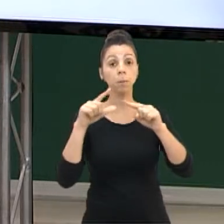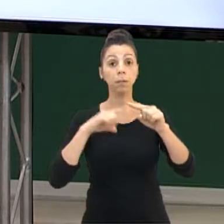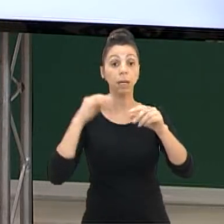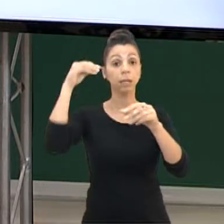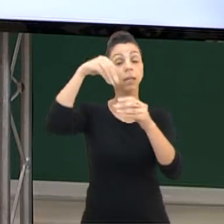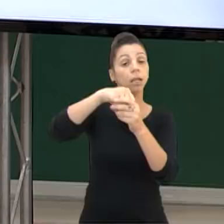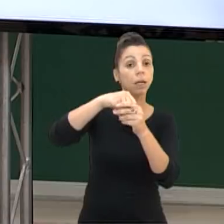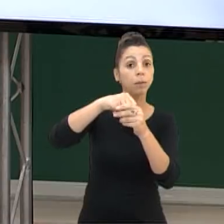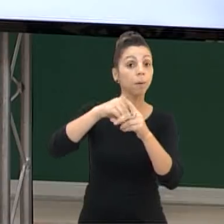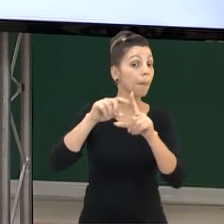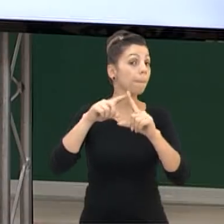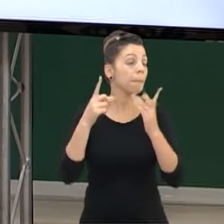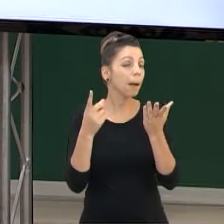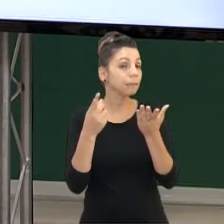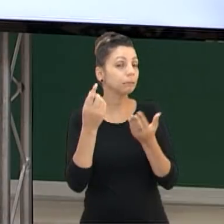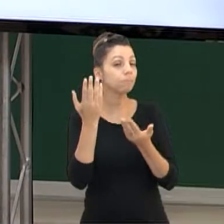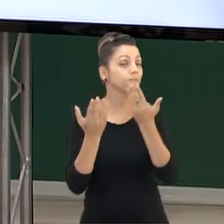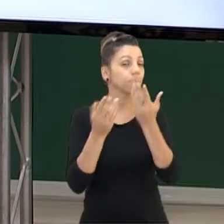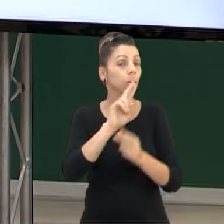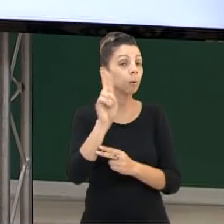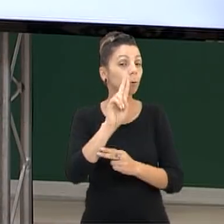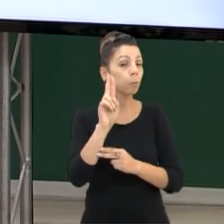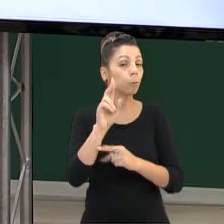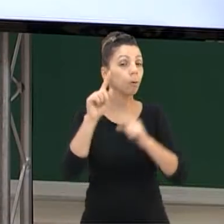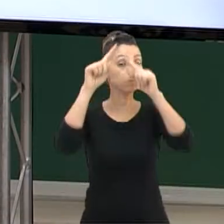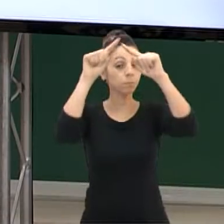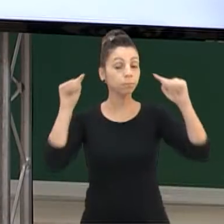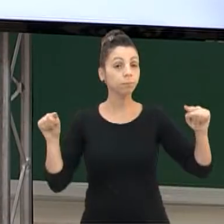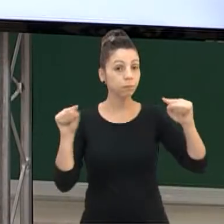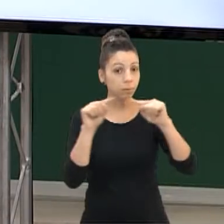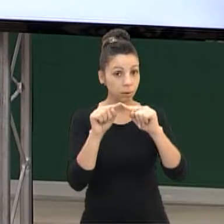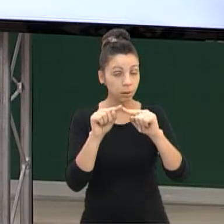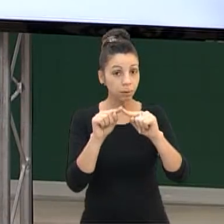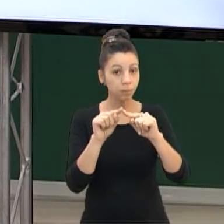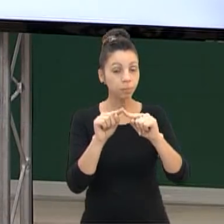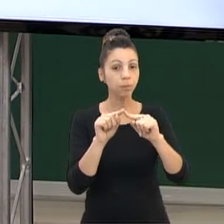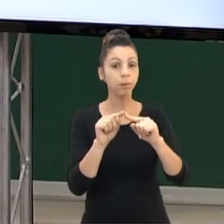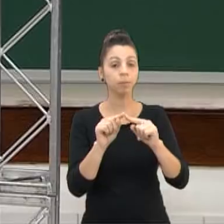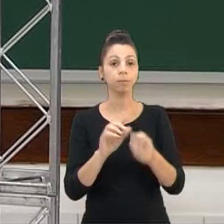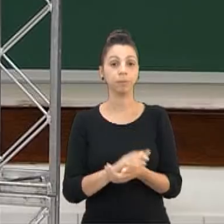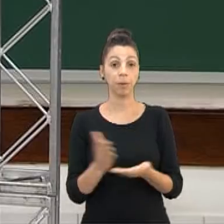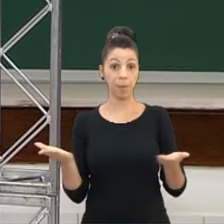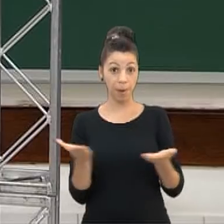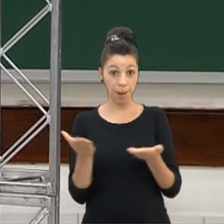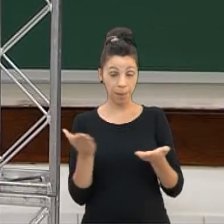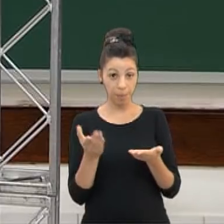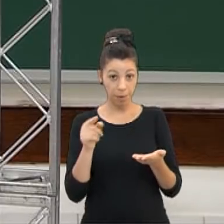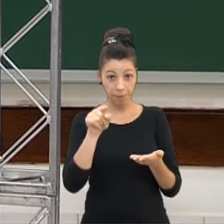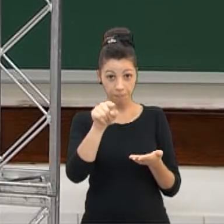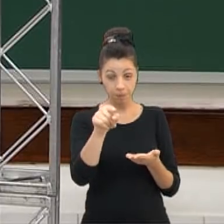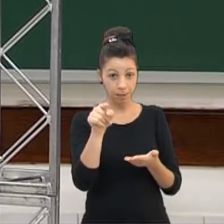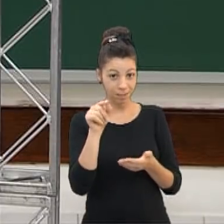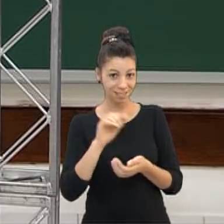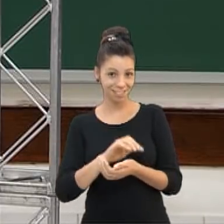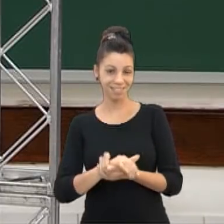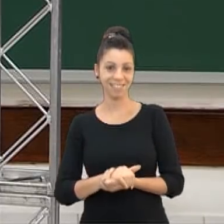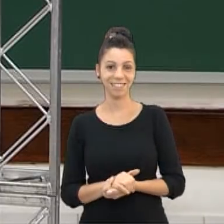e eu falo para você depois que você resolver essa questão aqui. Então, agora é